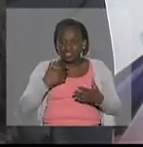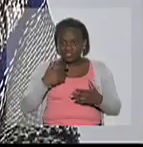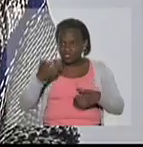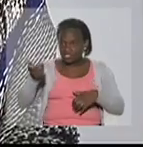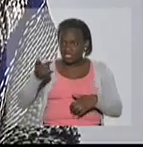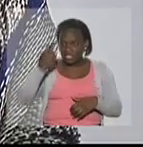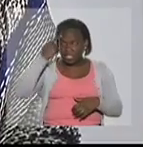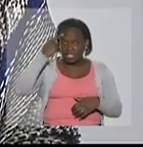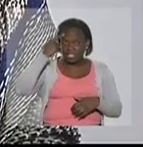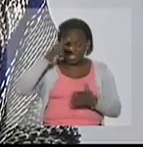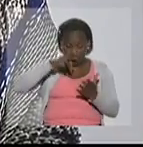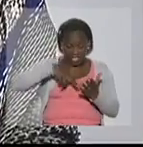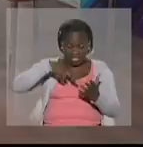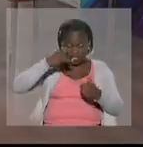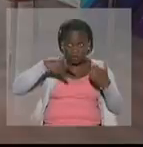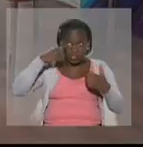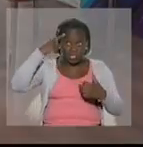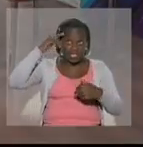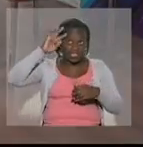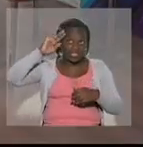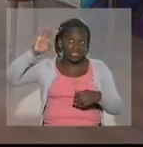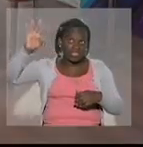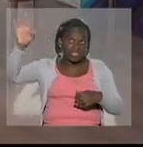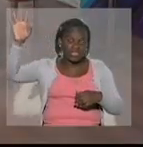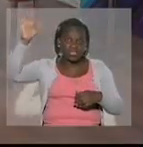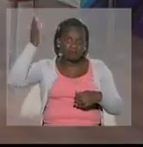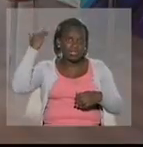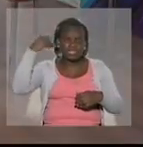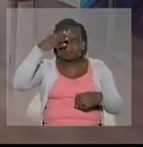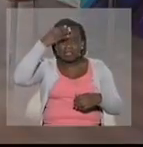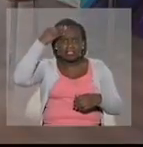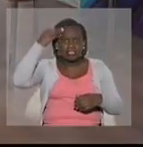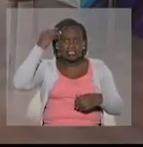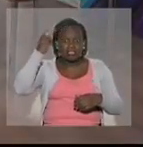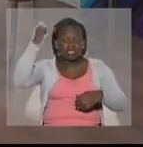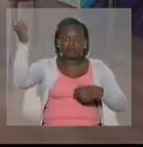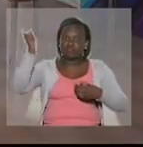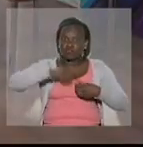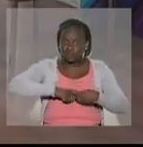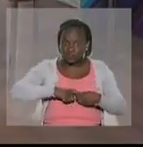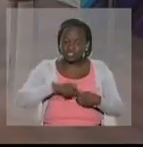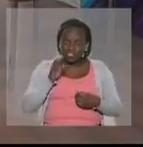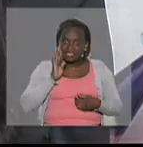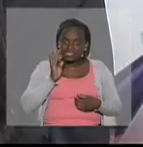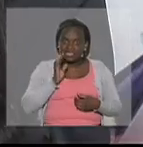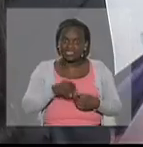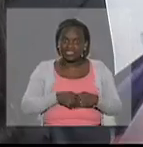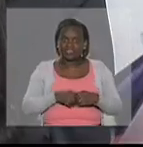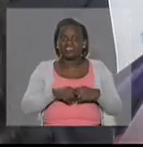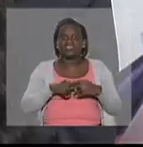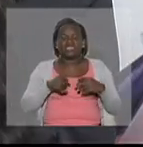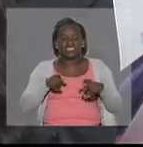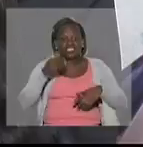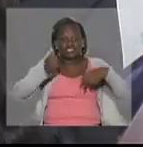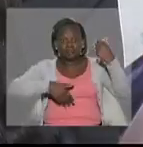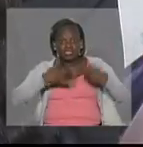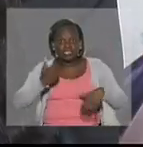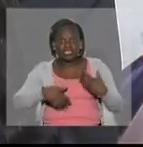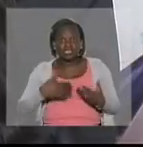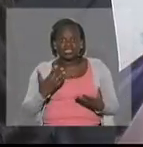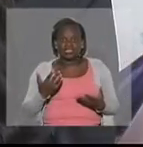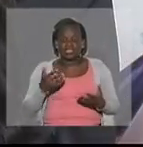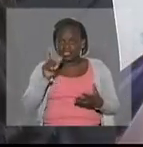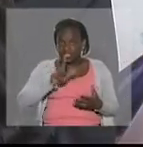então me me veio Engraçado que você lendo me veio essa memória que H muito não me vinha né então como é bacana né até a gente